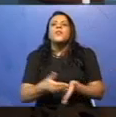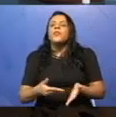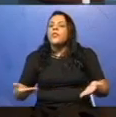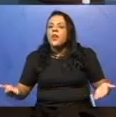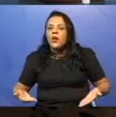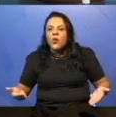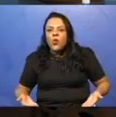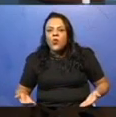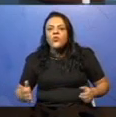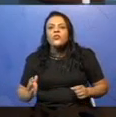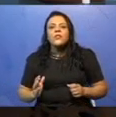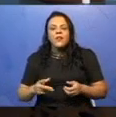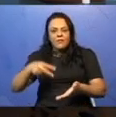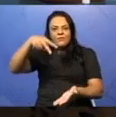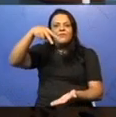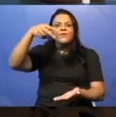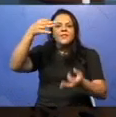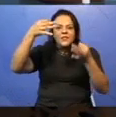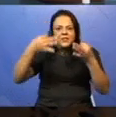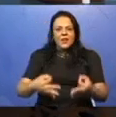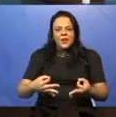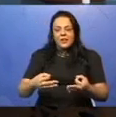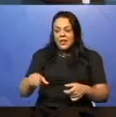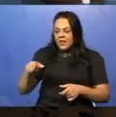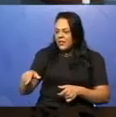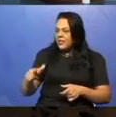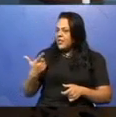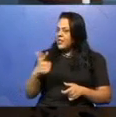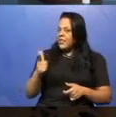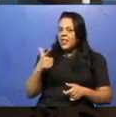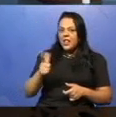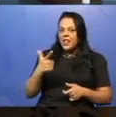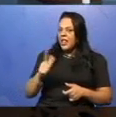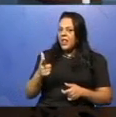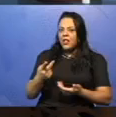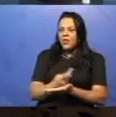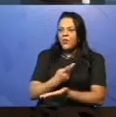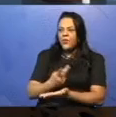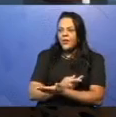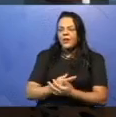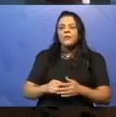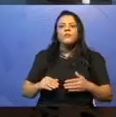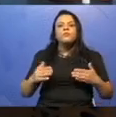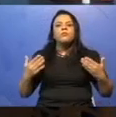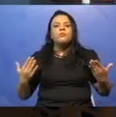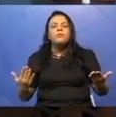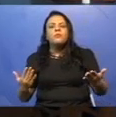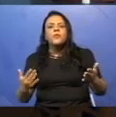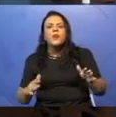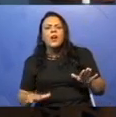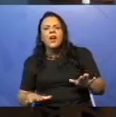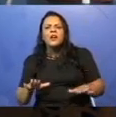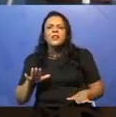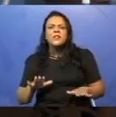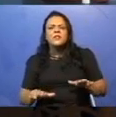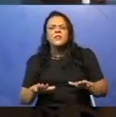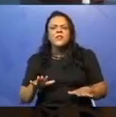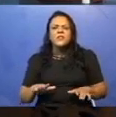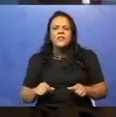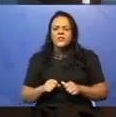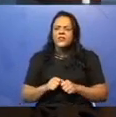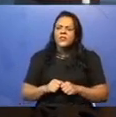conseguiu provar que há incoerências. Bom, geralmente nós ouvimos que a teoria